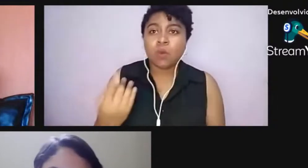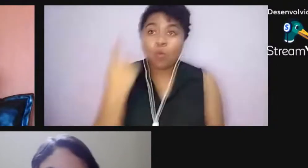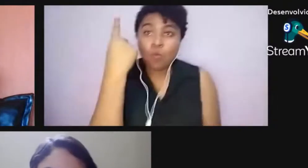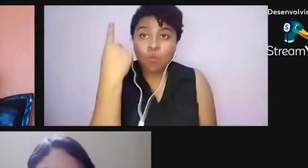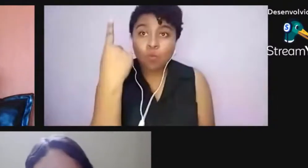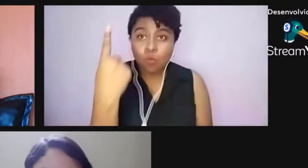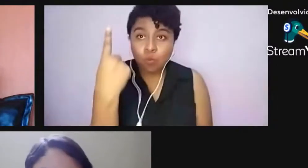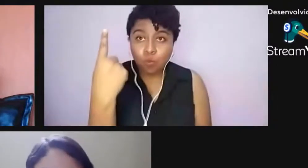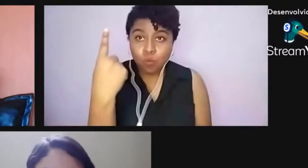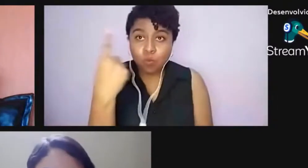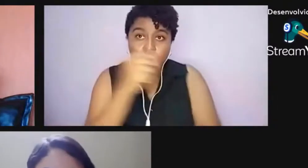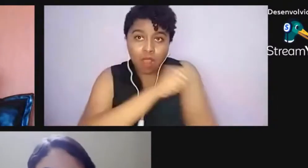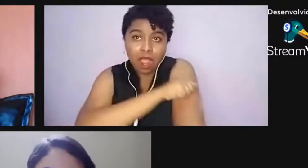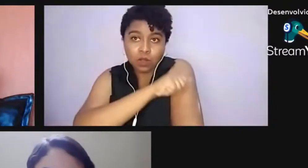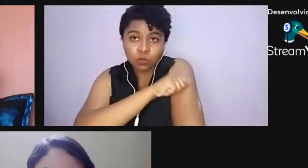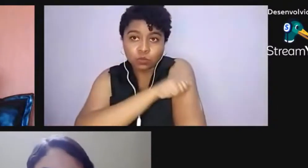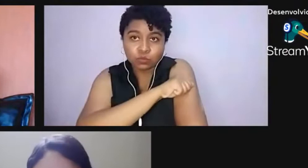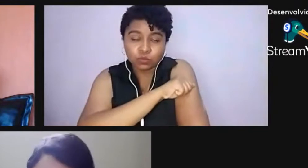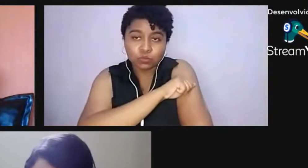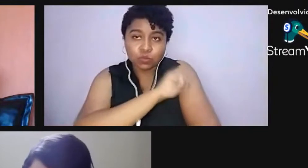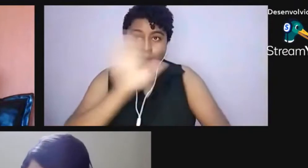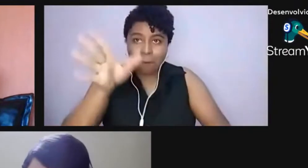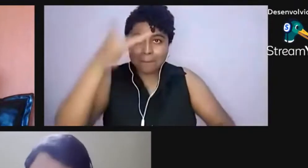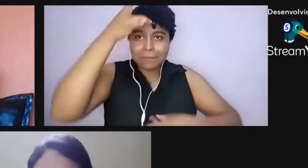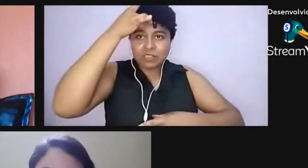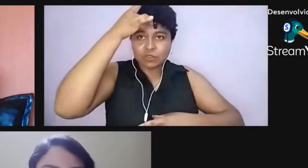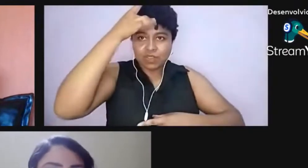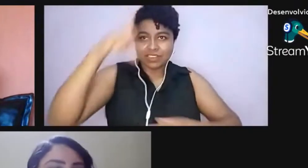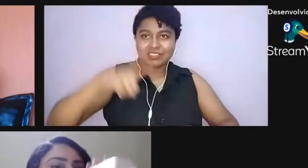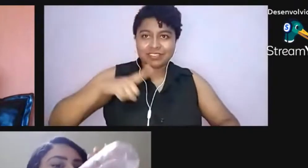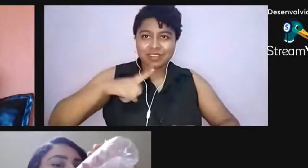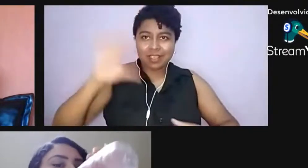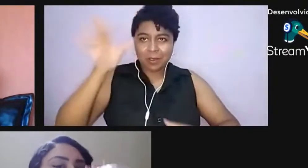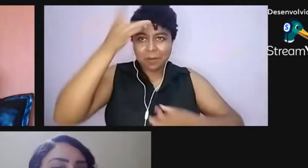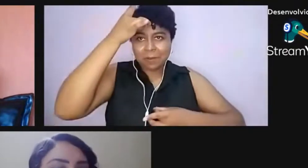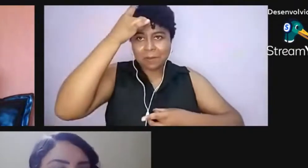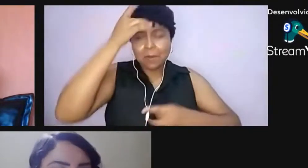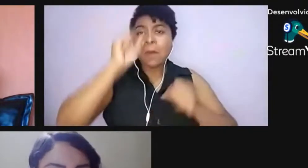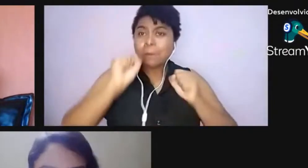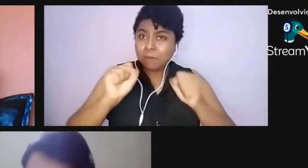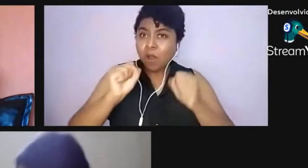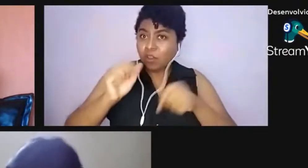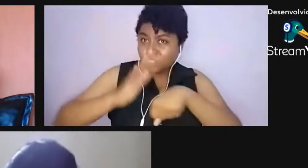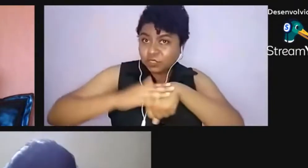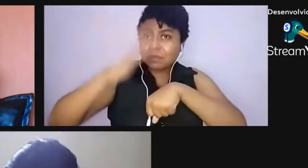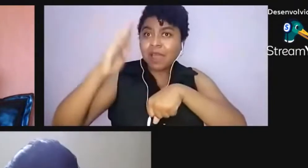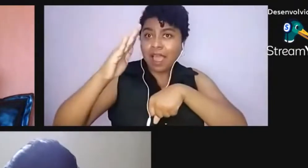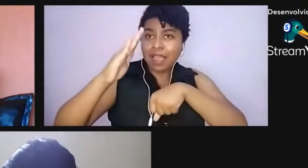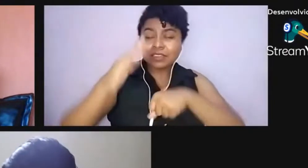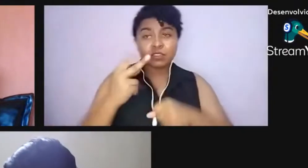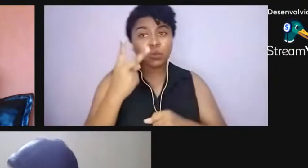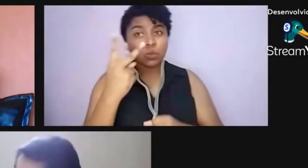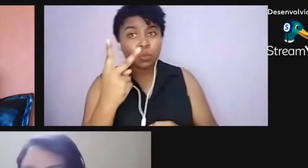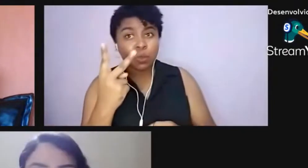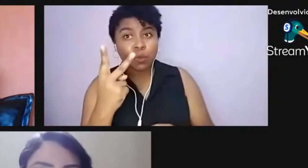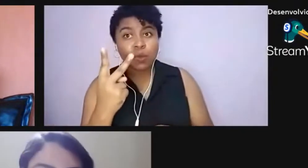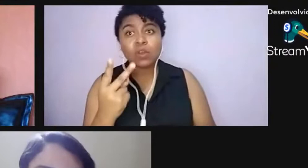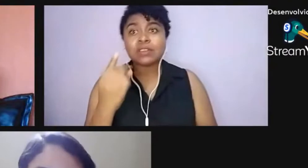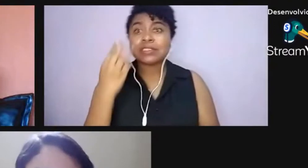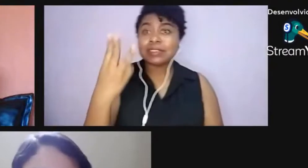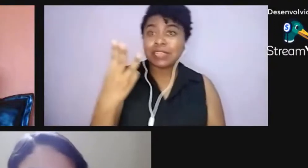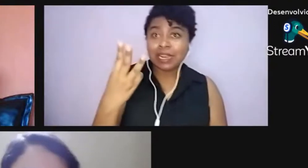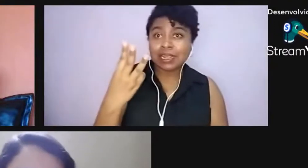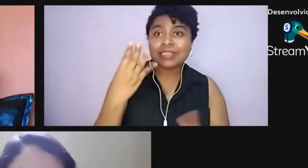um personagem, você poderia ter 2 ou 3 estudantes